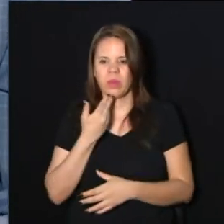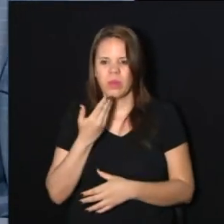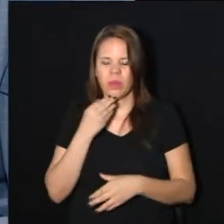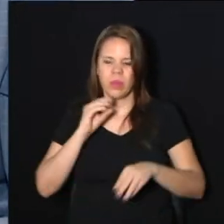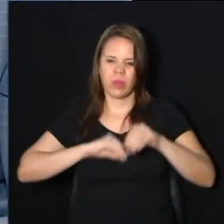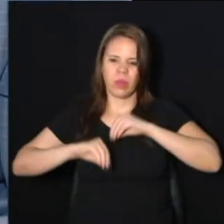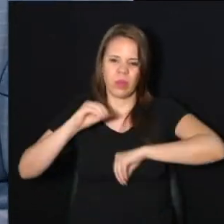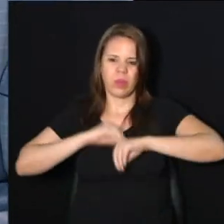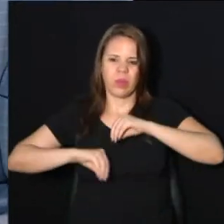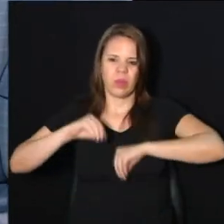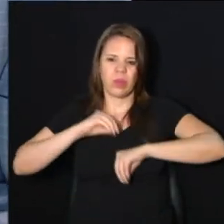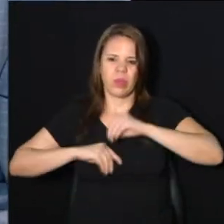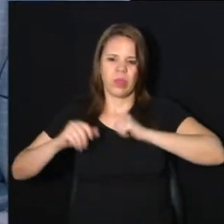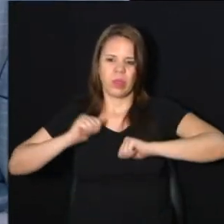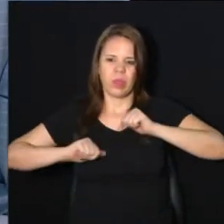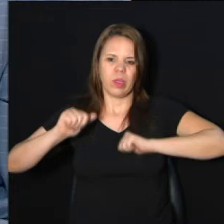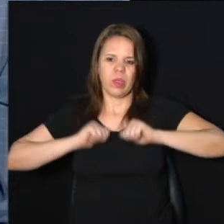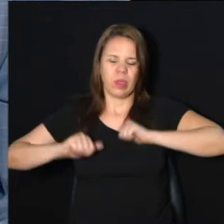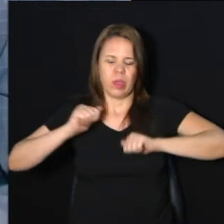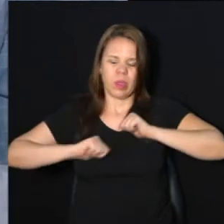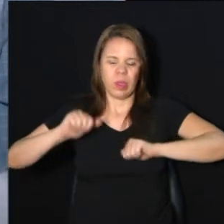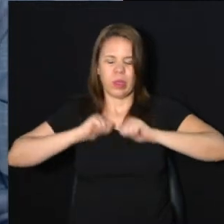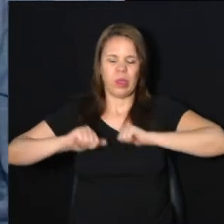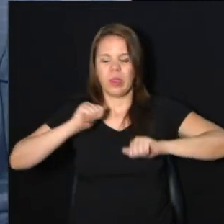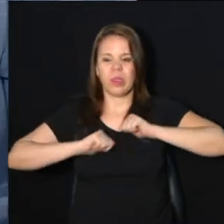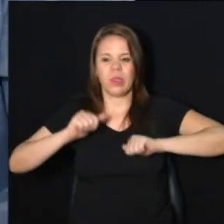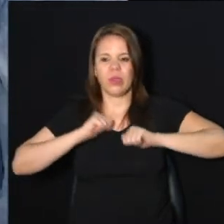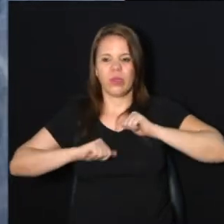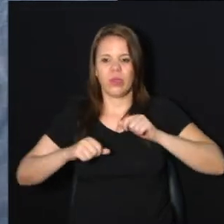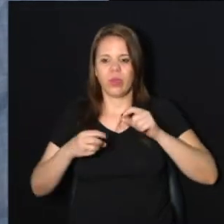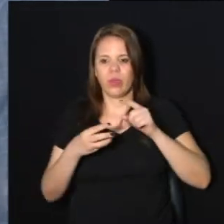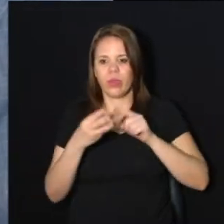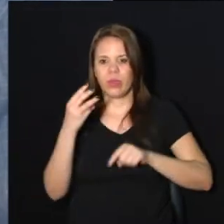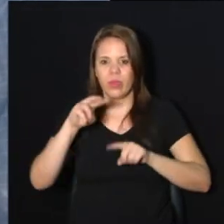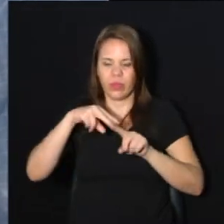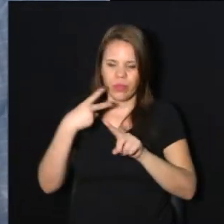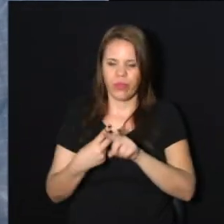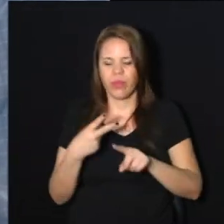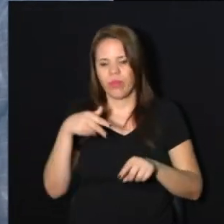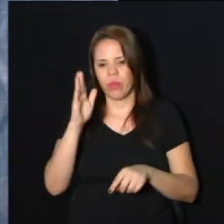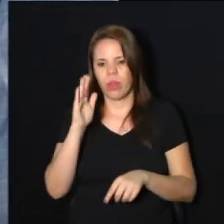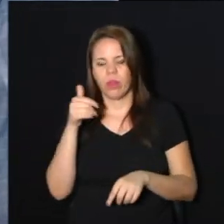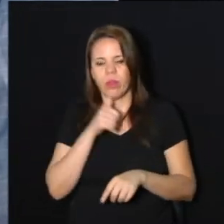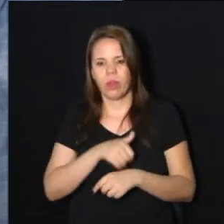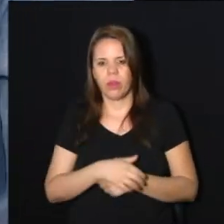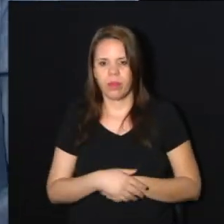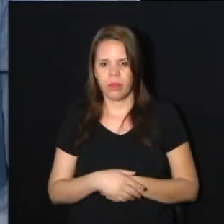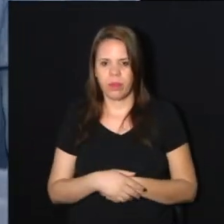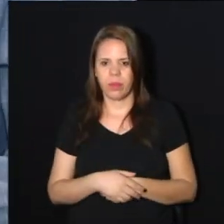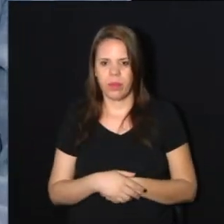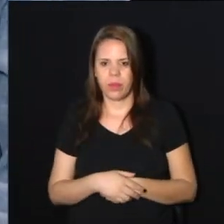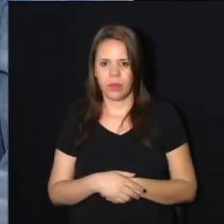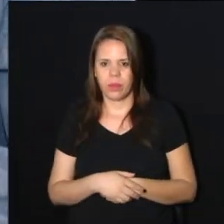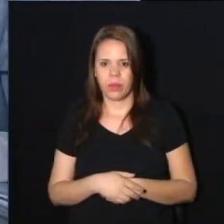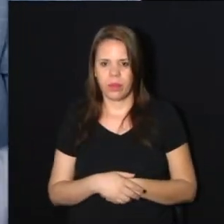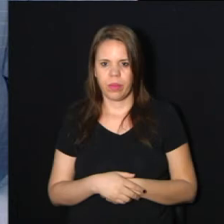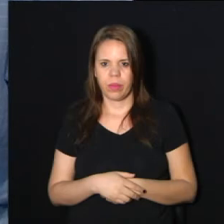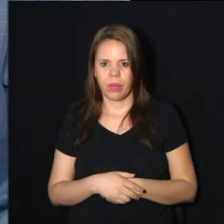Depressão e ansiedade, os transtornos de ansiedade são 3 vezes mais frequentes nas mulheres. Os transtornos